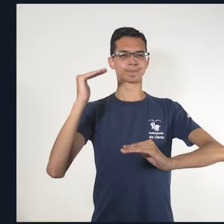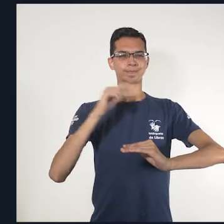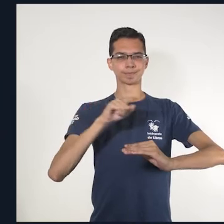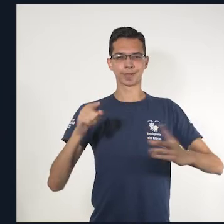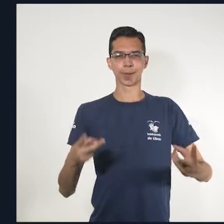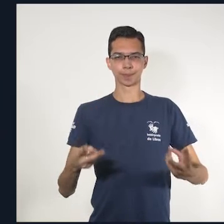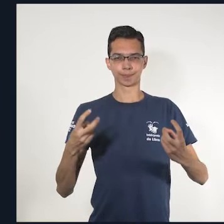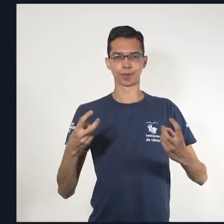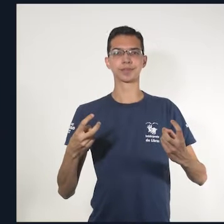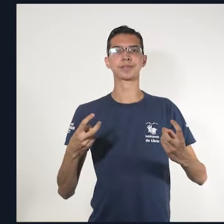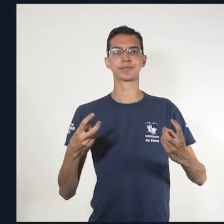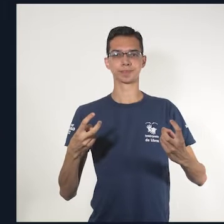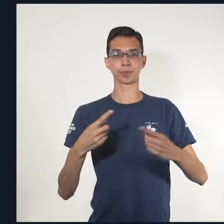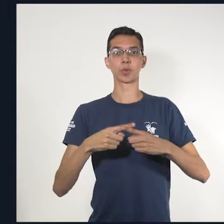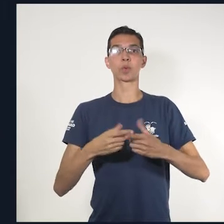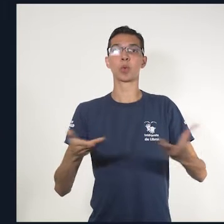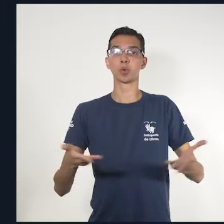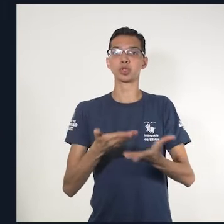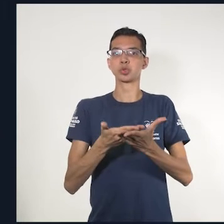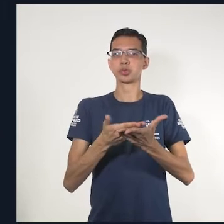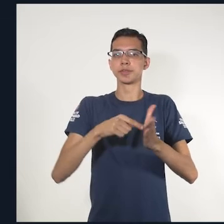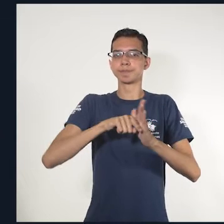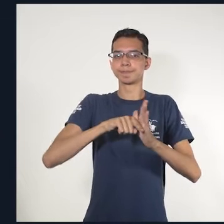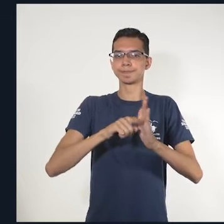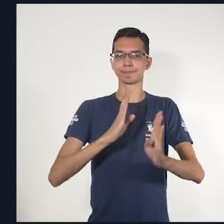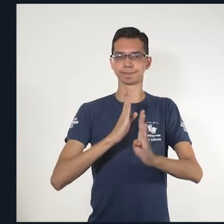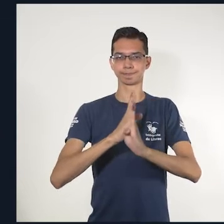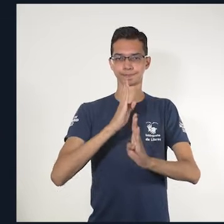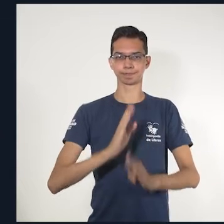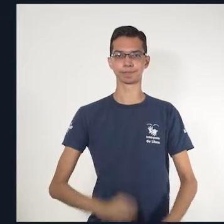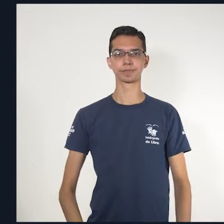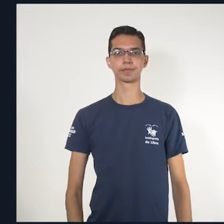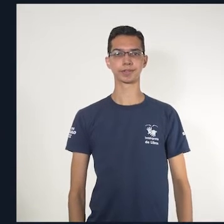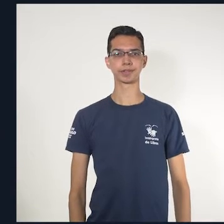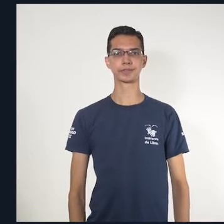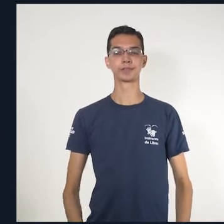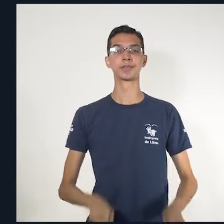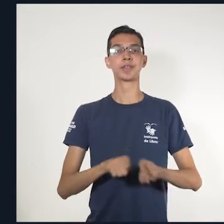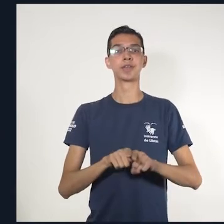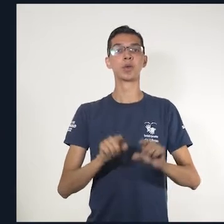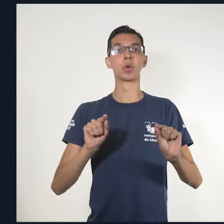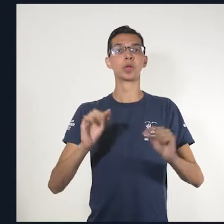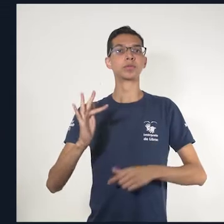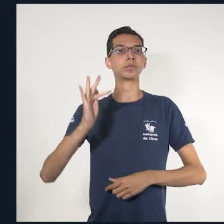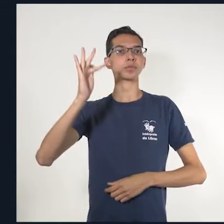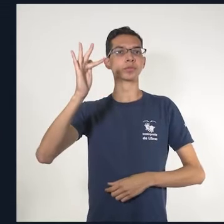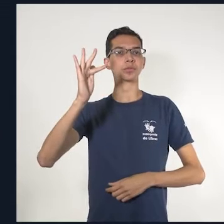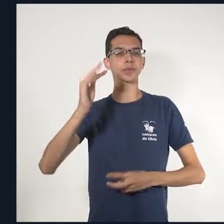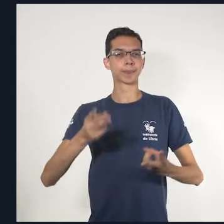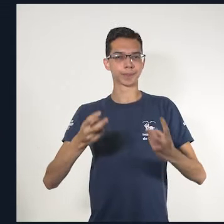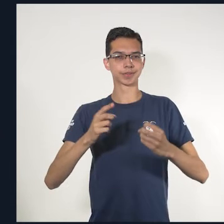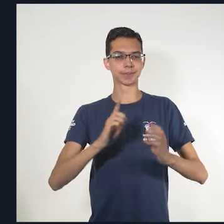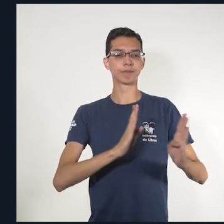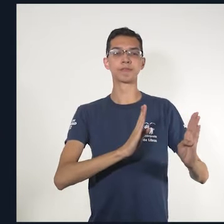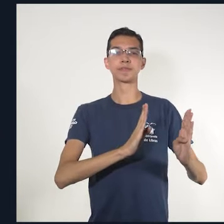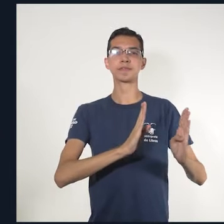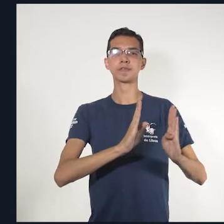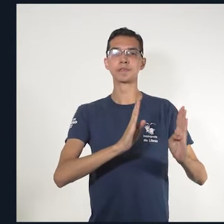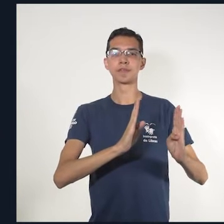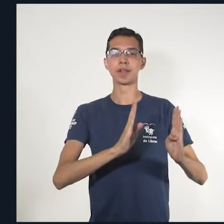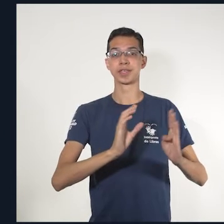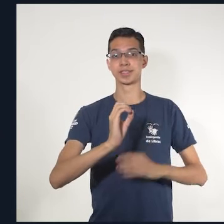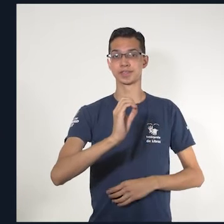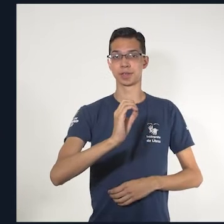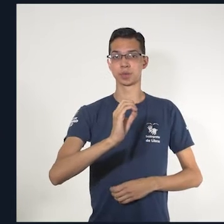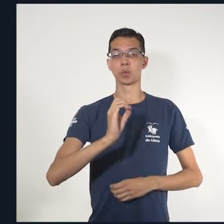o estudo nosso hoje constatou. Aqui a evolução das estimativas. Vocês podem ver a fase 0, que foi aquela que nós